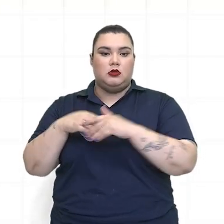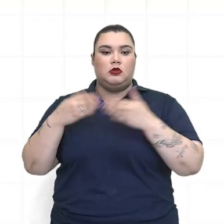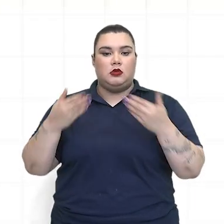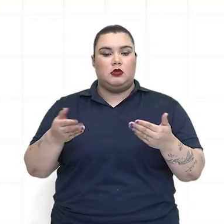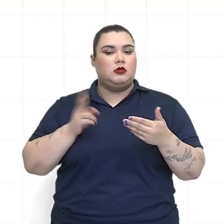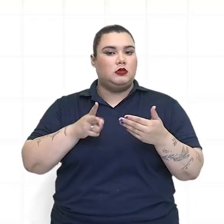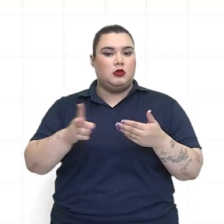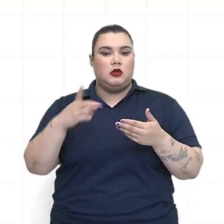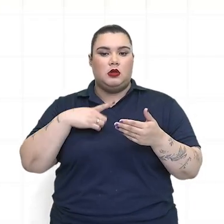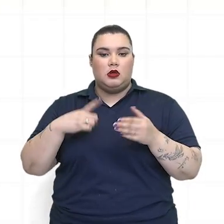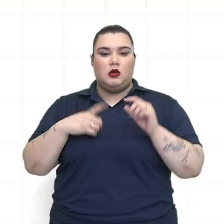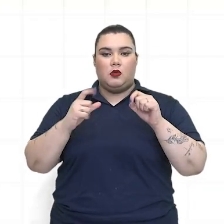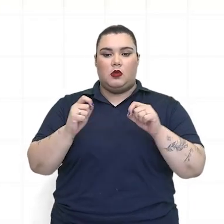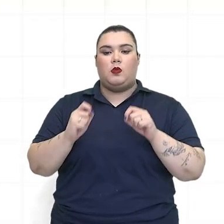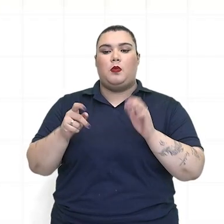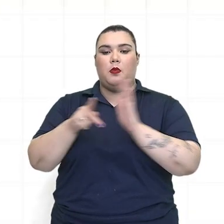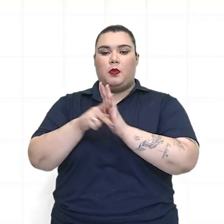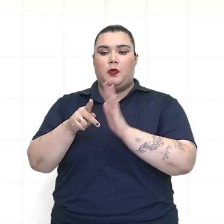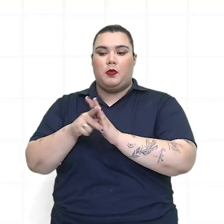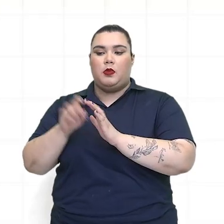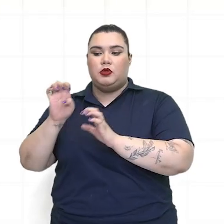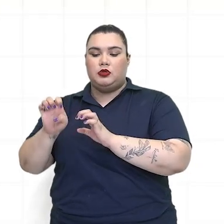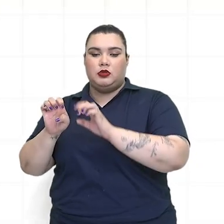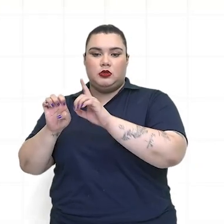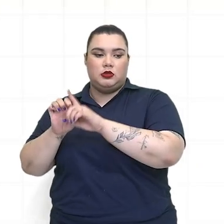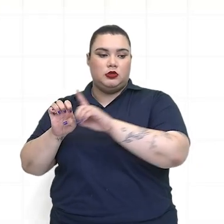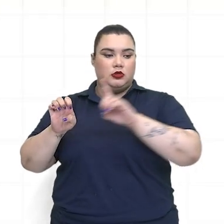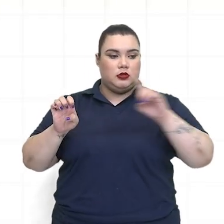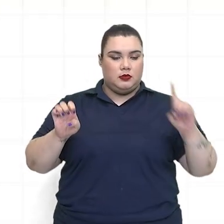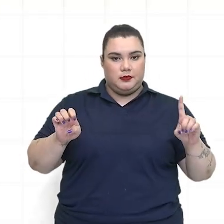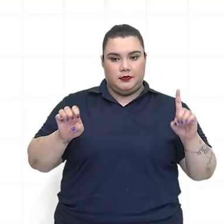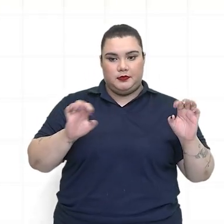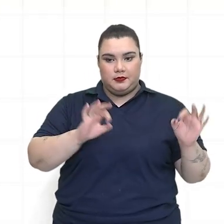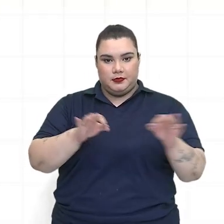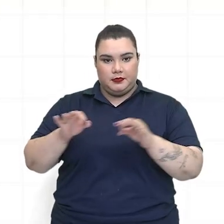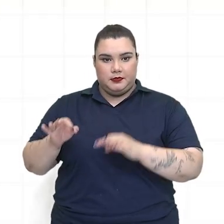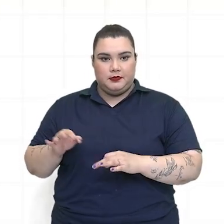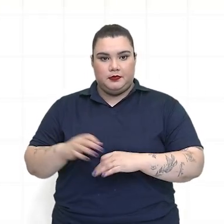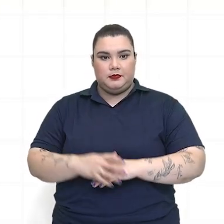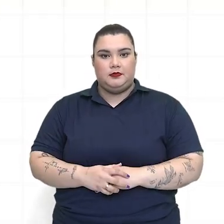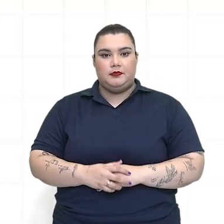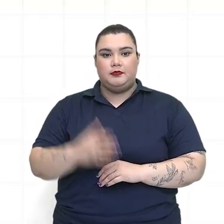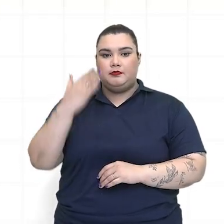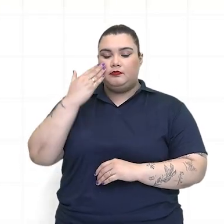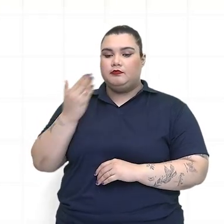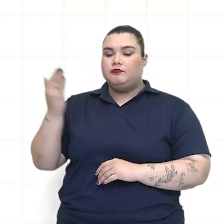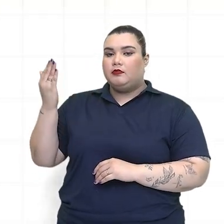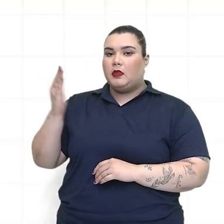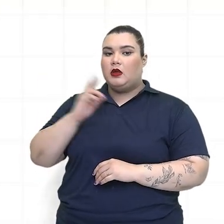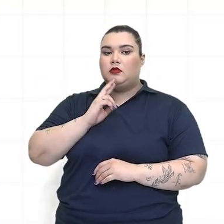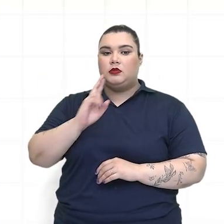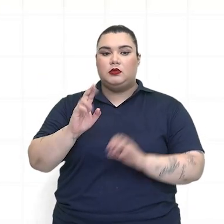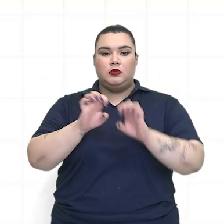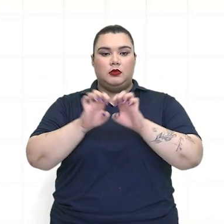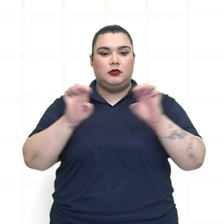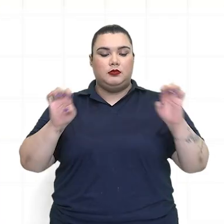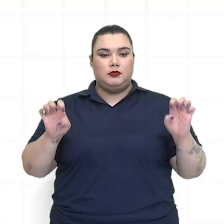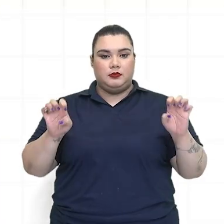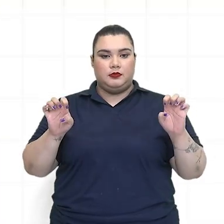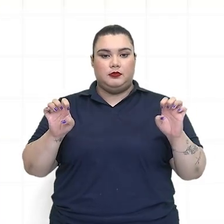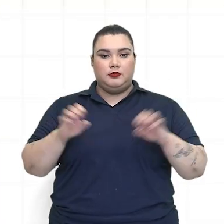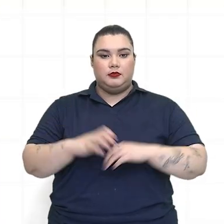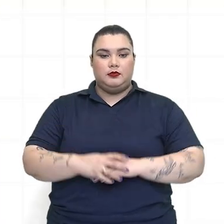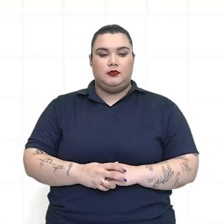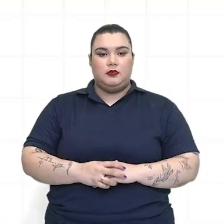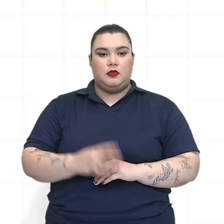né? Sempre seguindo a ordem da esquerda para a direita. Então temos aqui, né, o valor da expressão